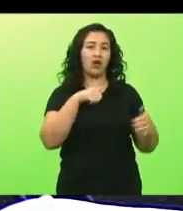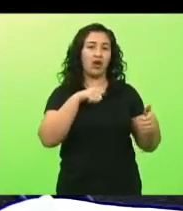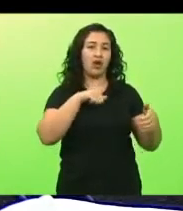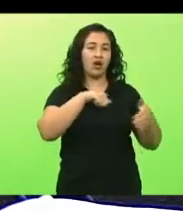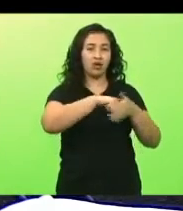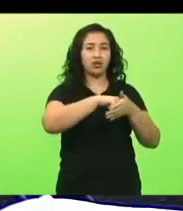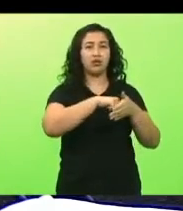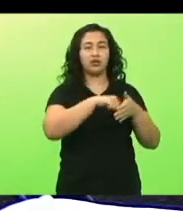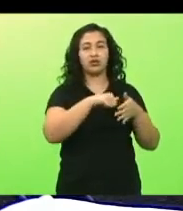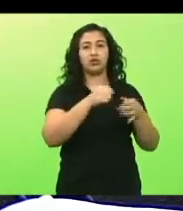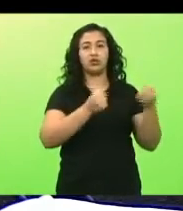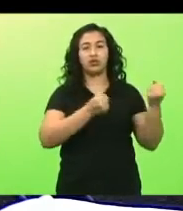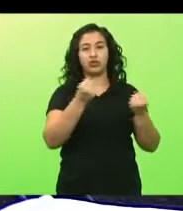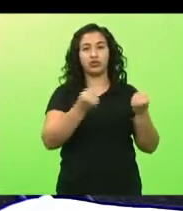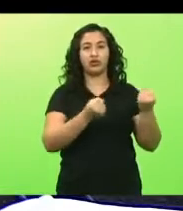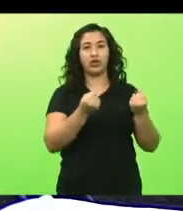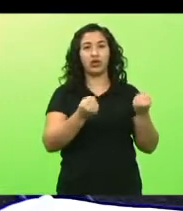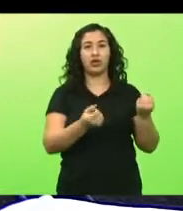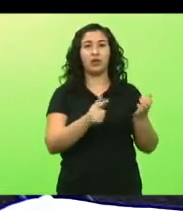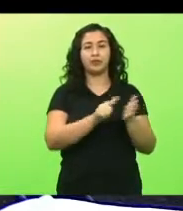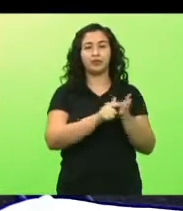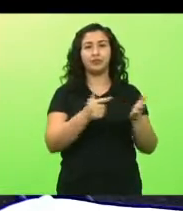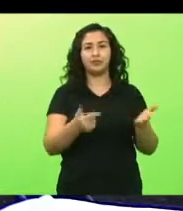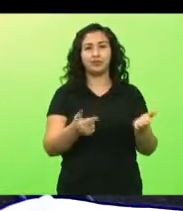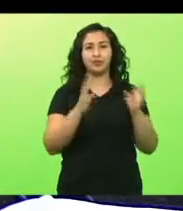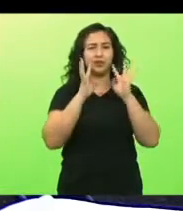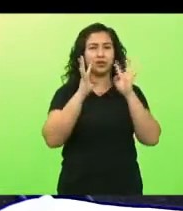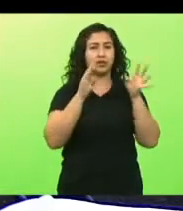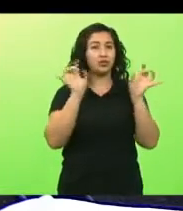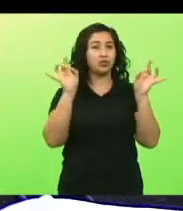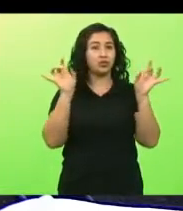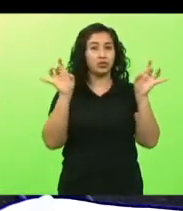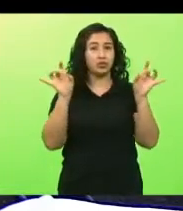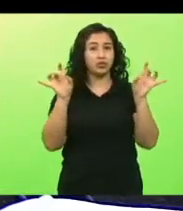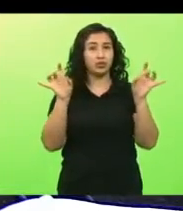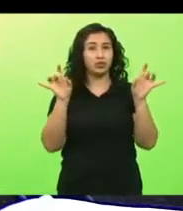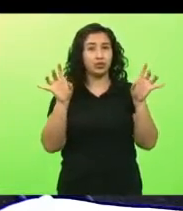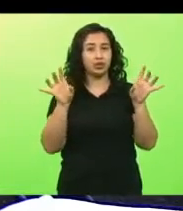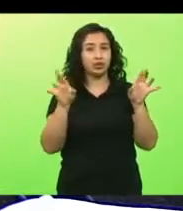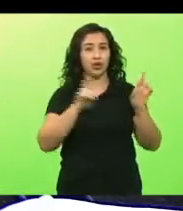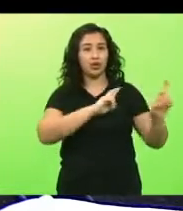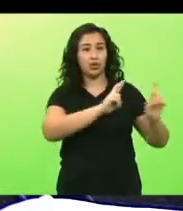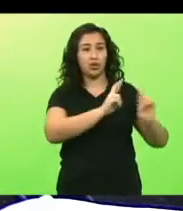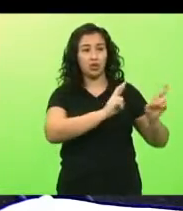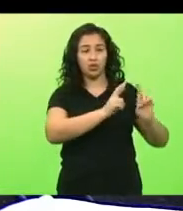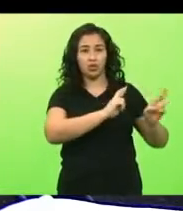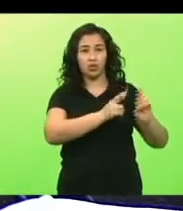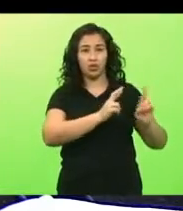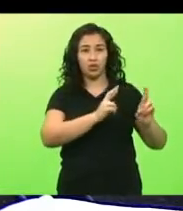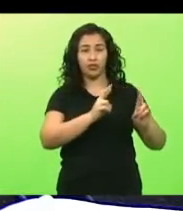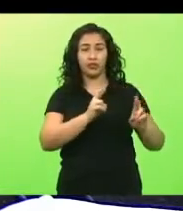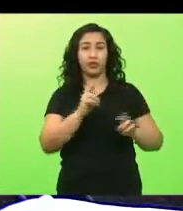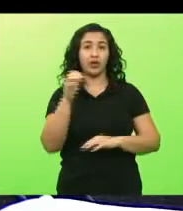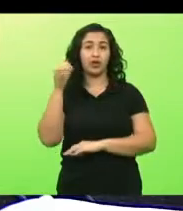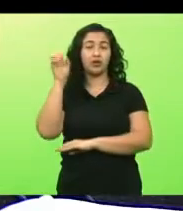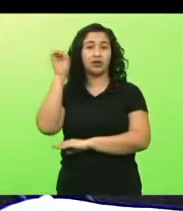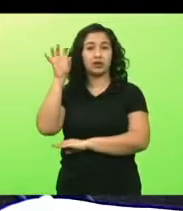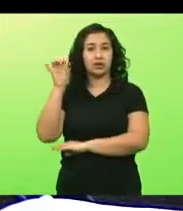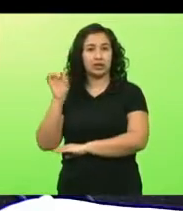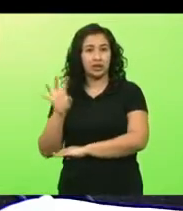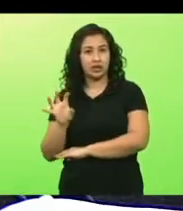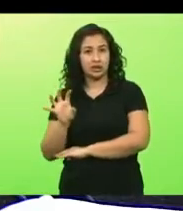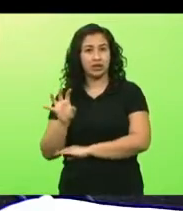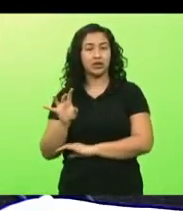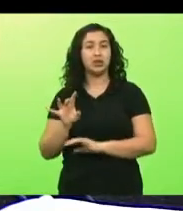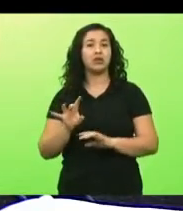Infraestrutura, uma atenção especial no trecho que liga Araquari a Balneário Barra do Sul, principalmente em sinalização, recape, daquela